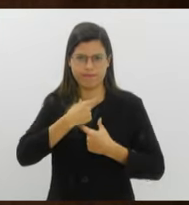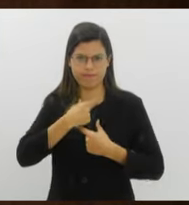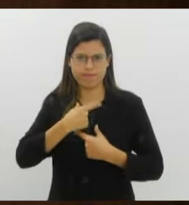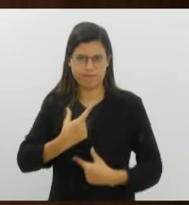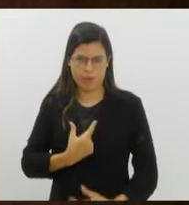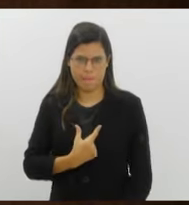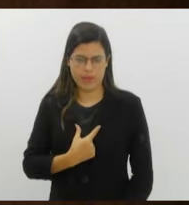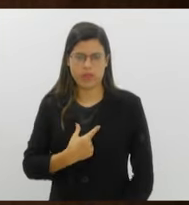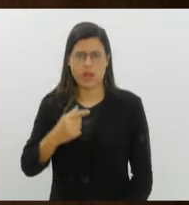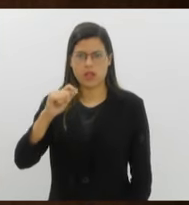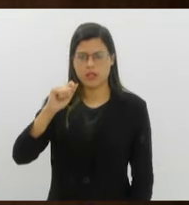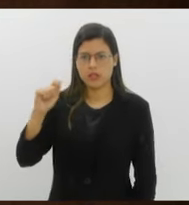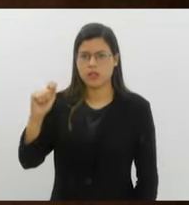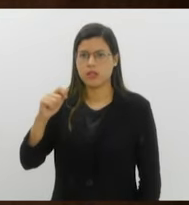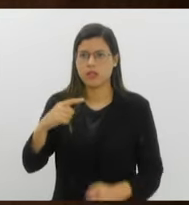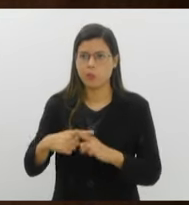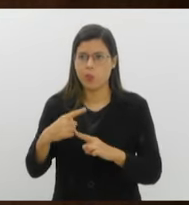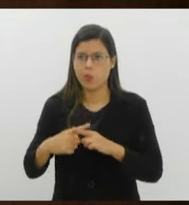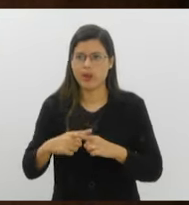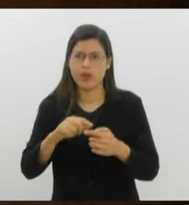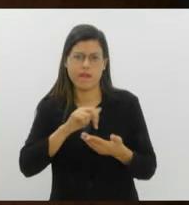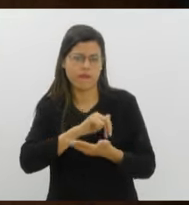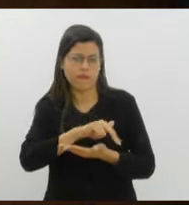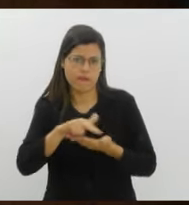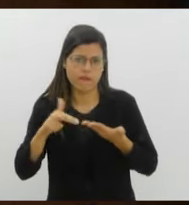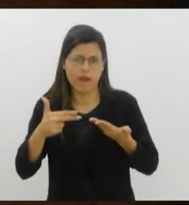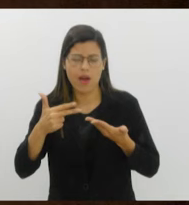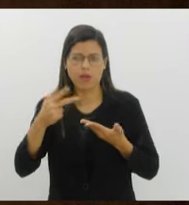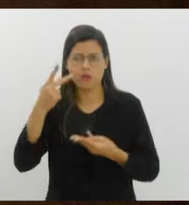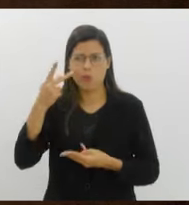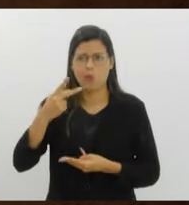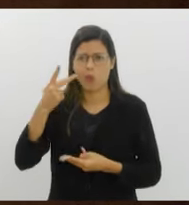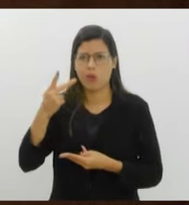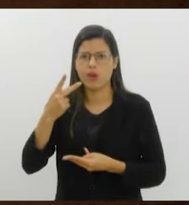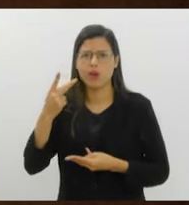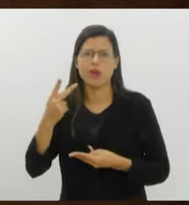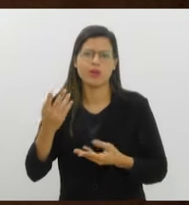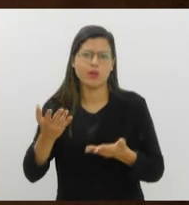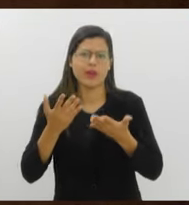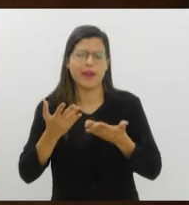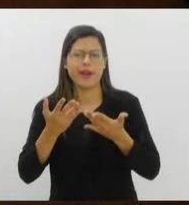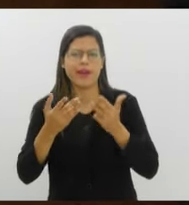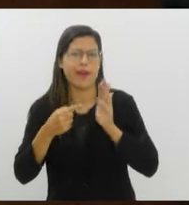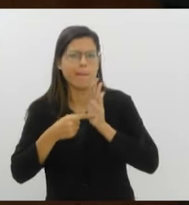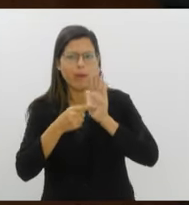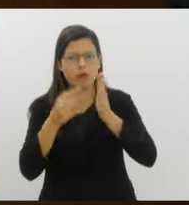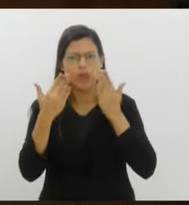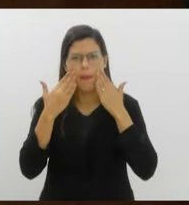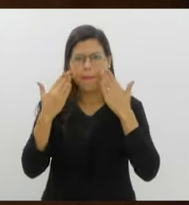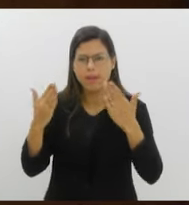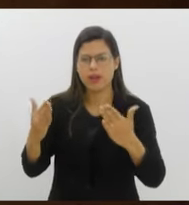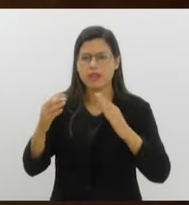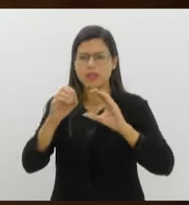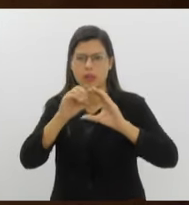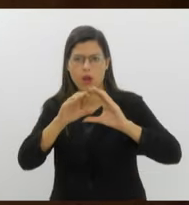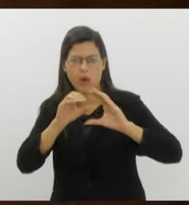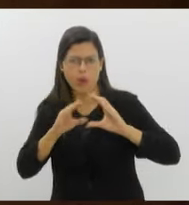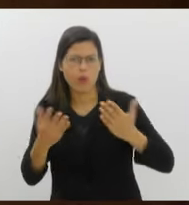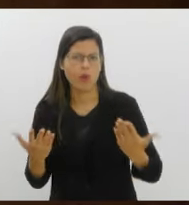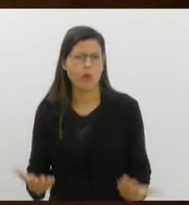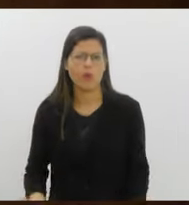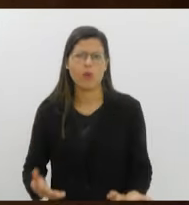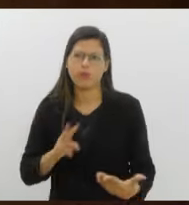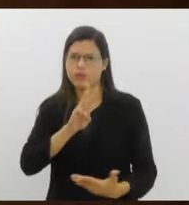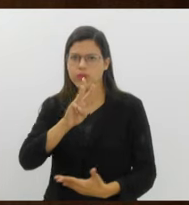medalha Tiradentes virou instrumento para diversos políticos aqui para aparecer na Globo.com, para virar mídia, e não para condecorar pessoas que